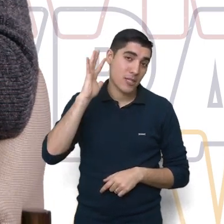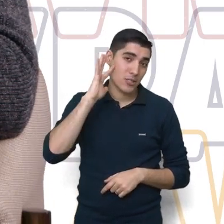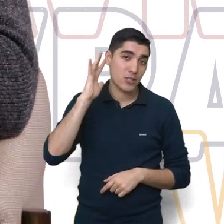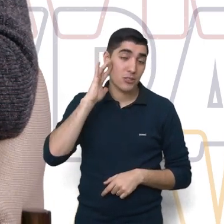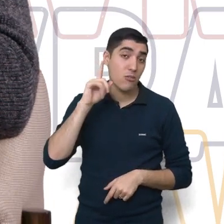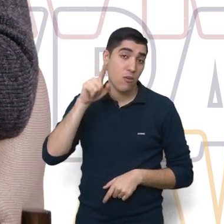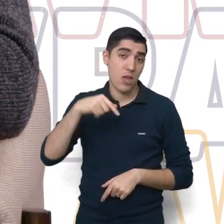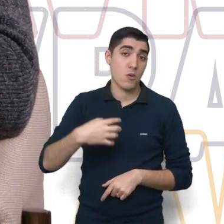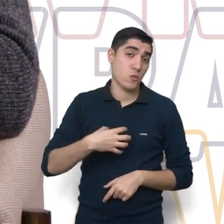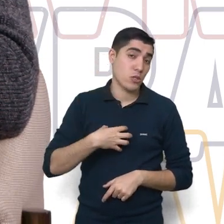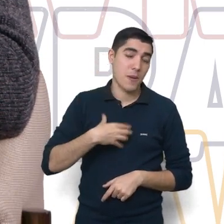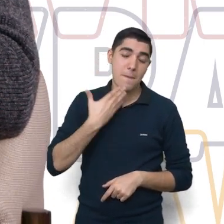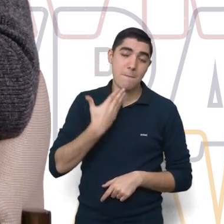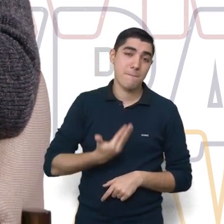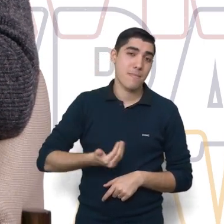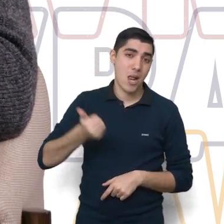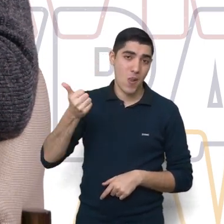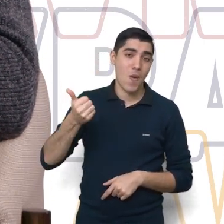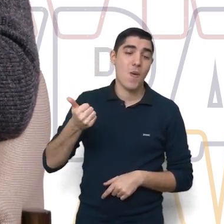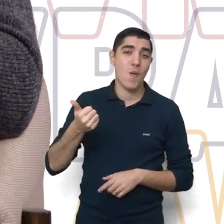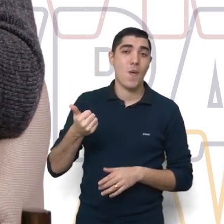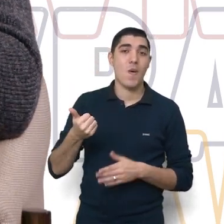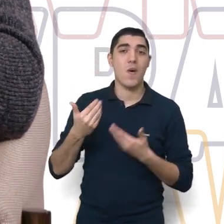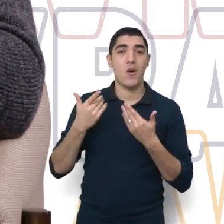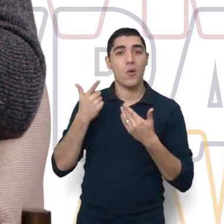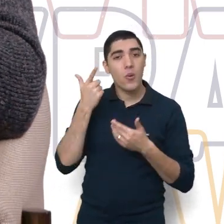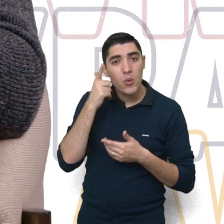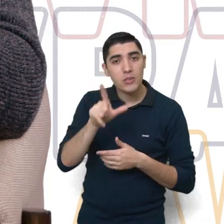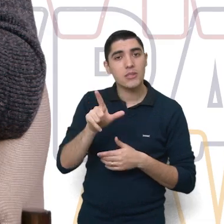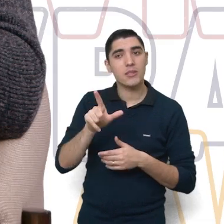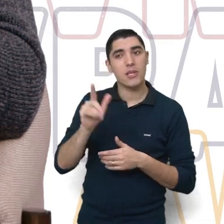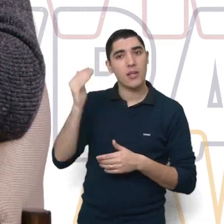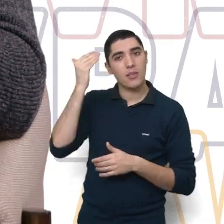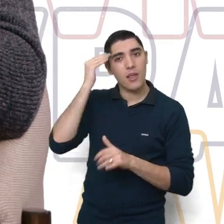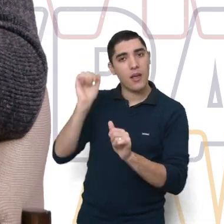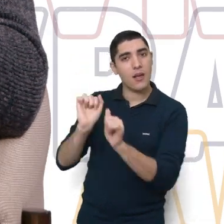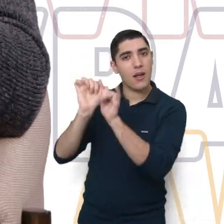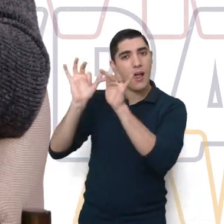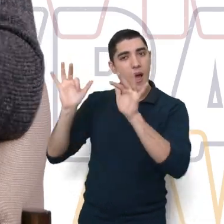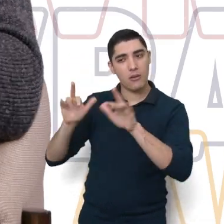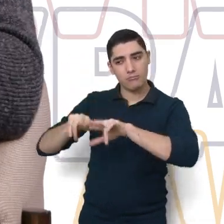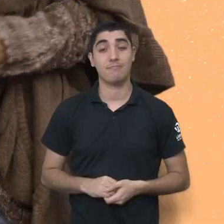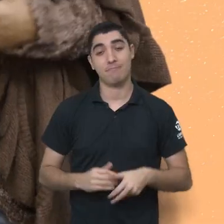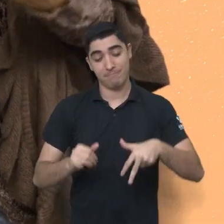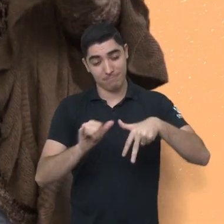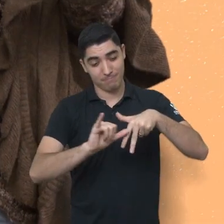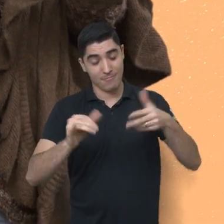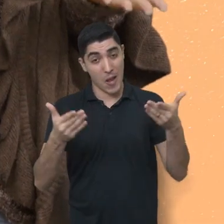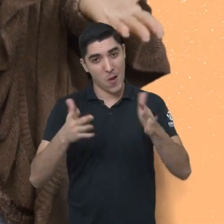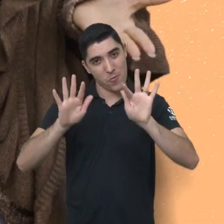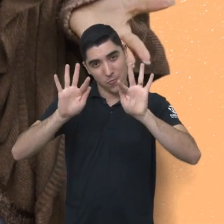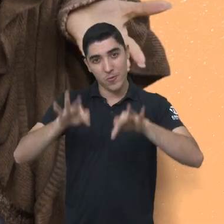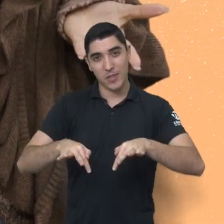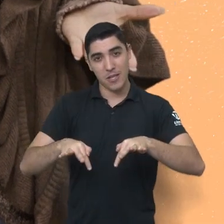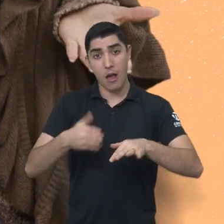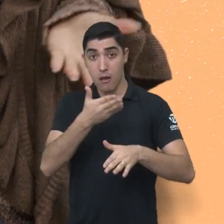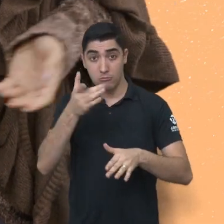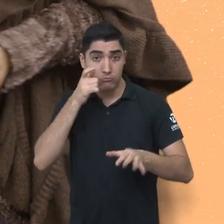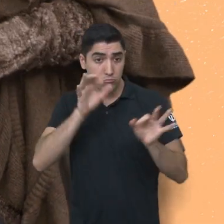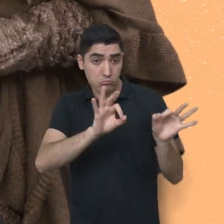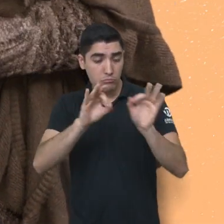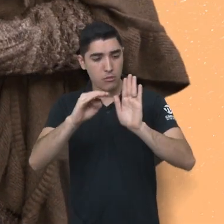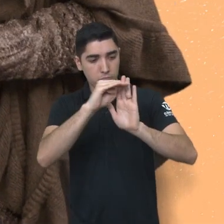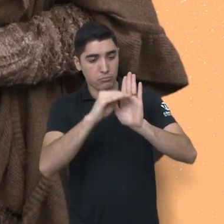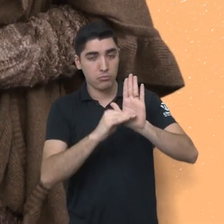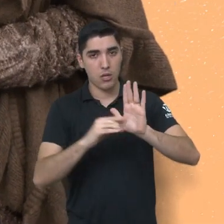que é essa é a melhor forma de a gente começar a entender ou com a palavra fica por aqui